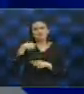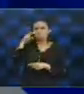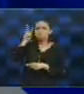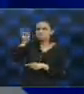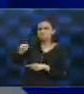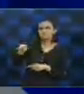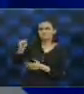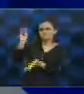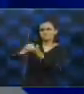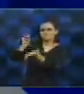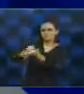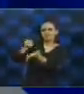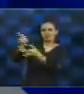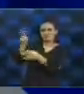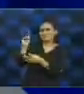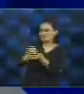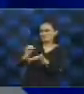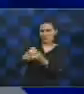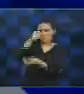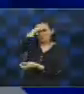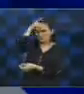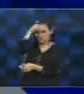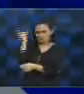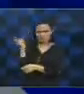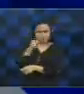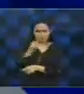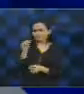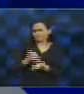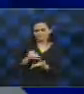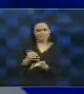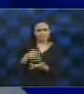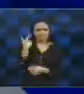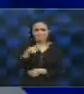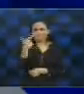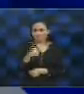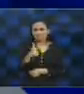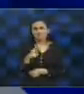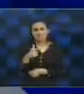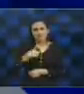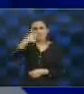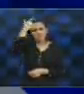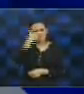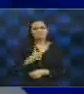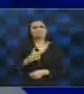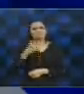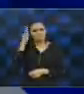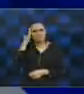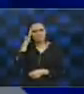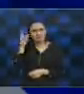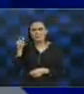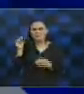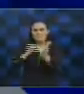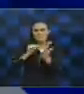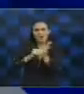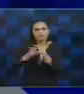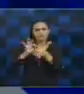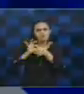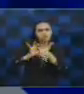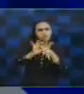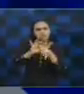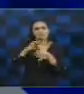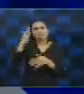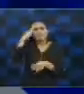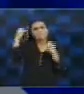de tocar essa cidade, de segurar esse peão, esse boi, esse cavalo bravio na unha, no laço. Porque isso aqui